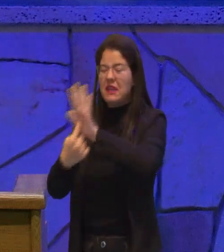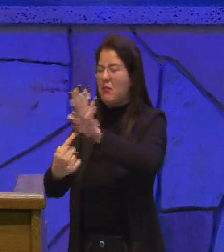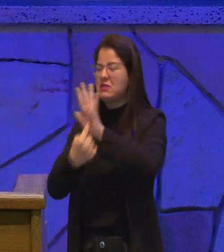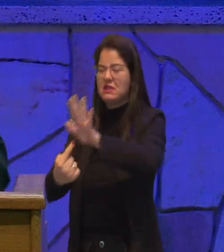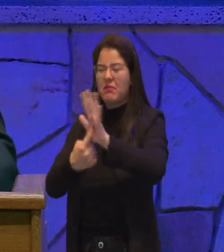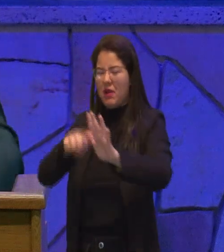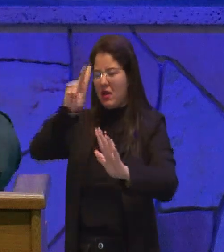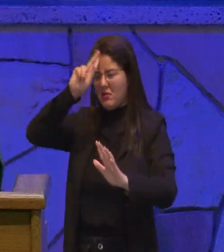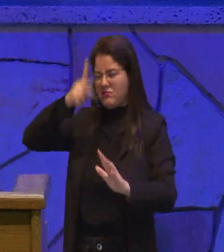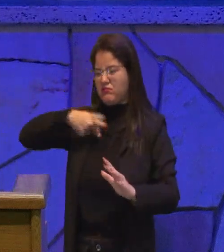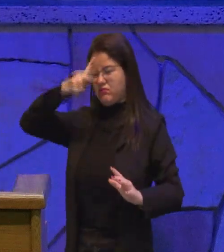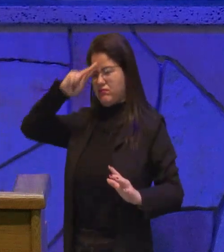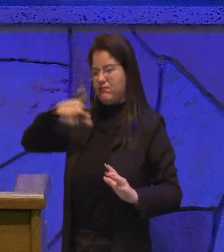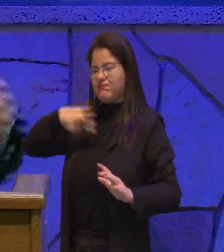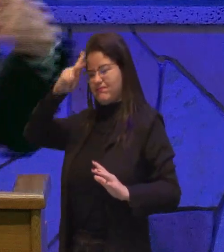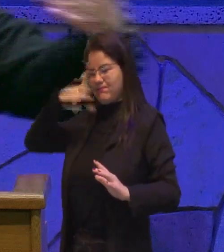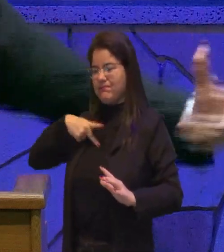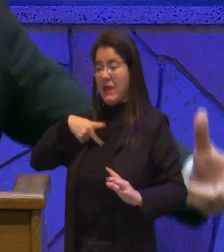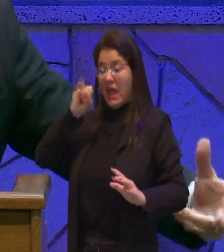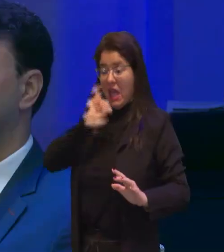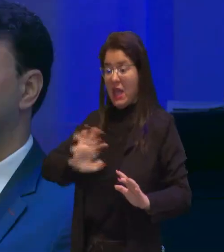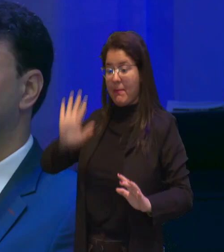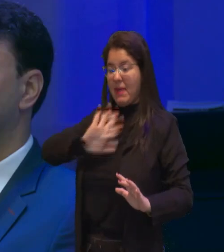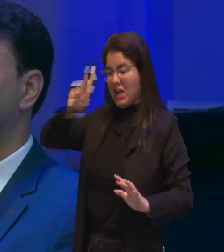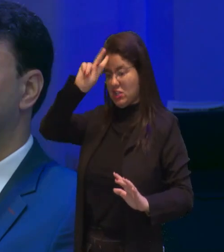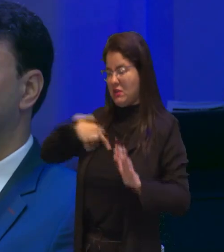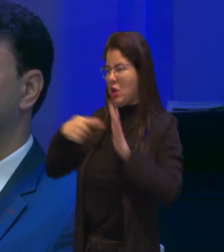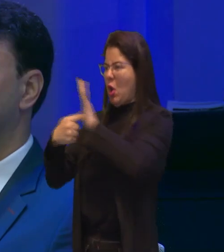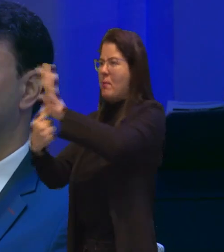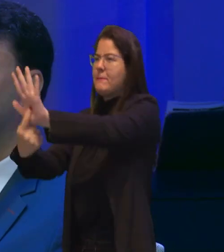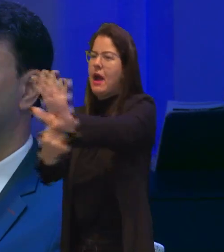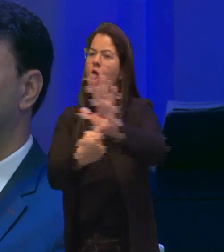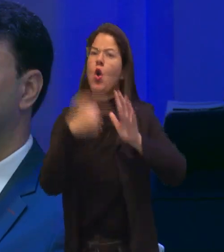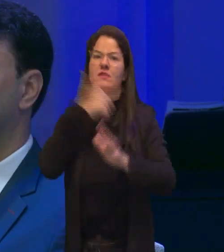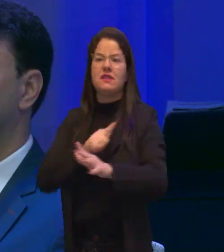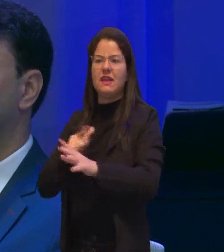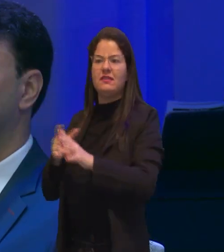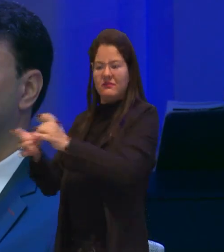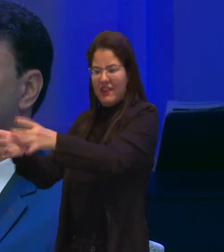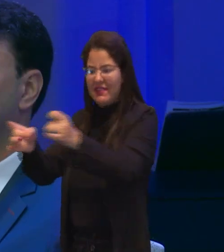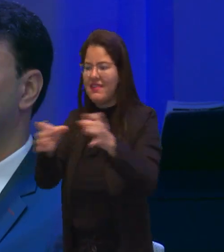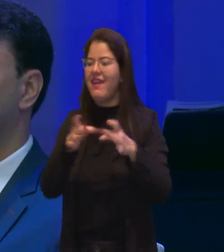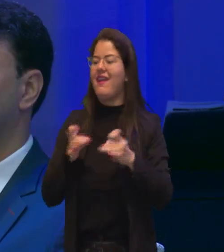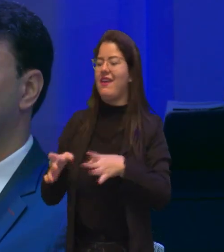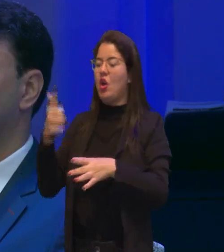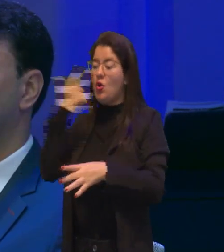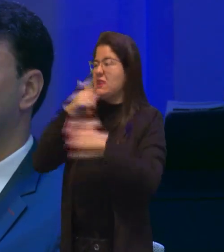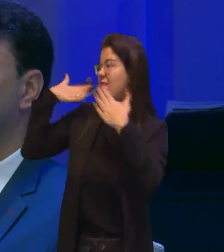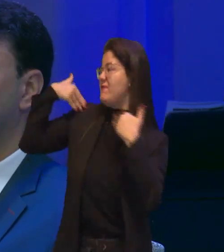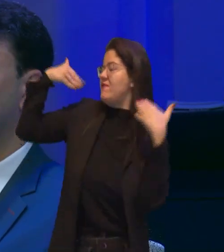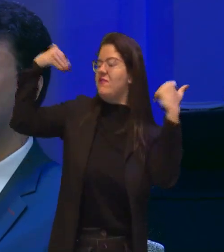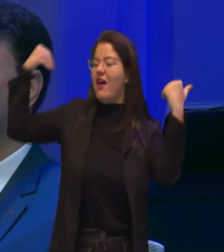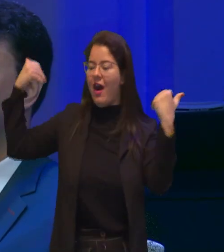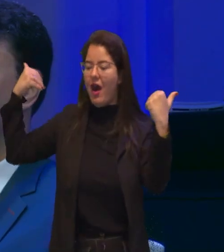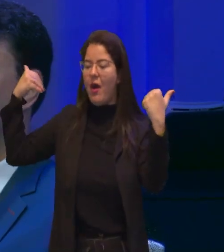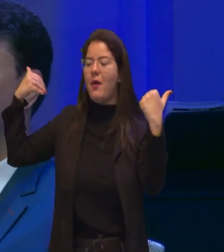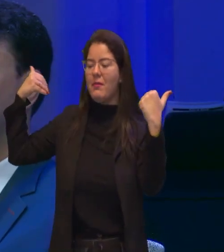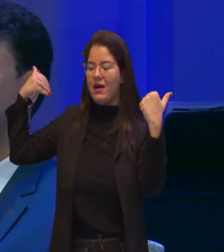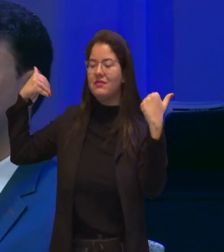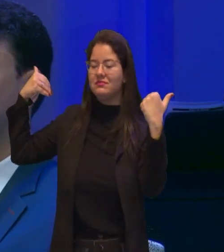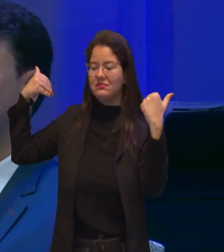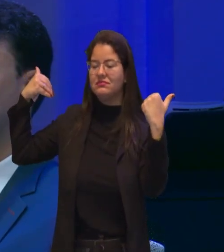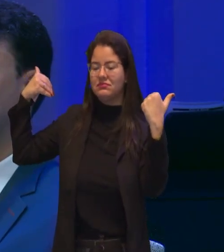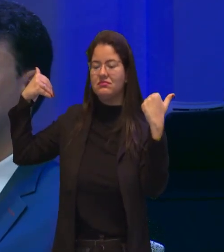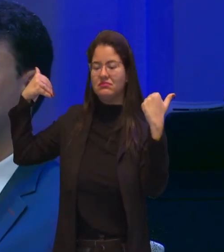consome a sua imagem é produto de venda, a sua imagem é produto de fama e de tantas outras